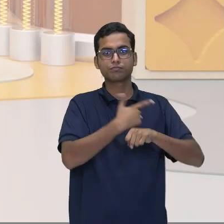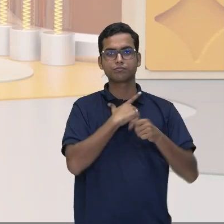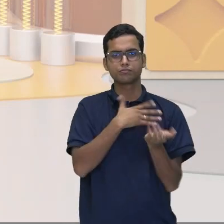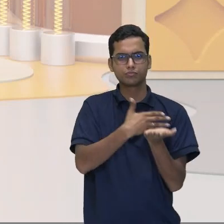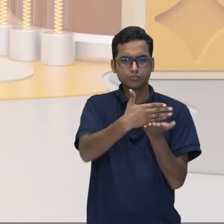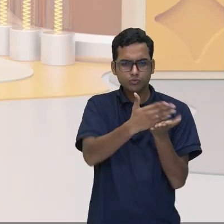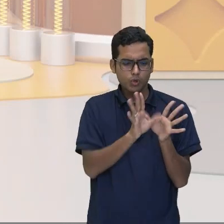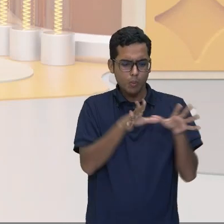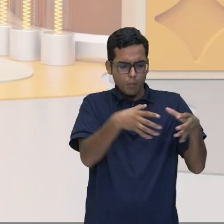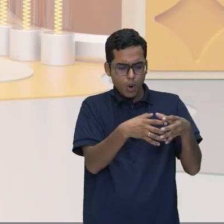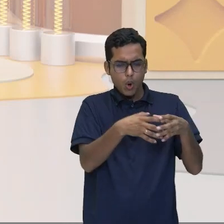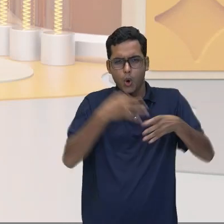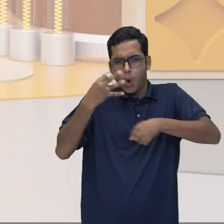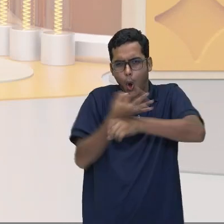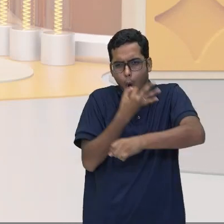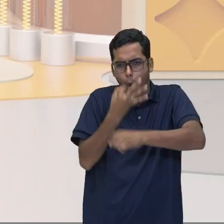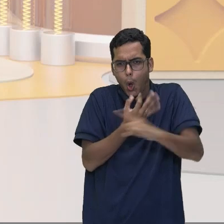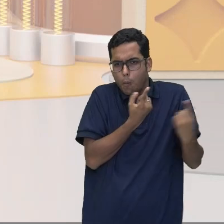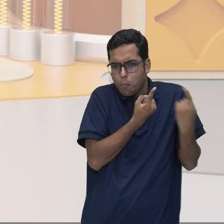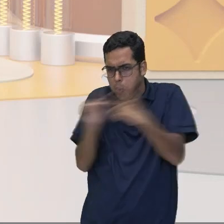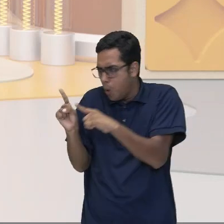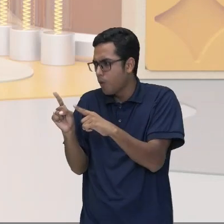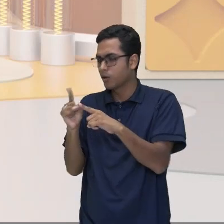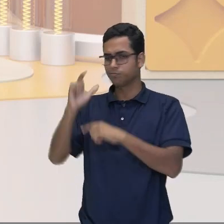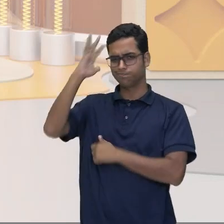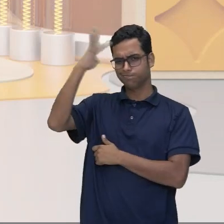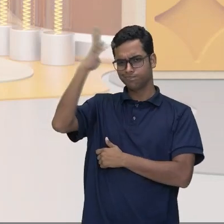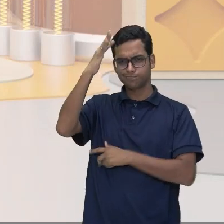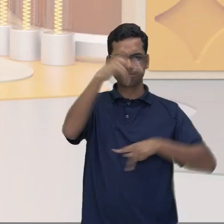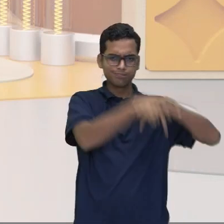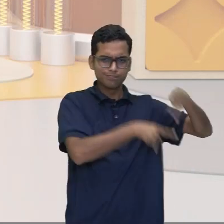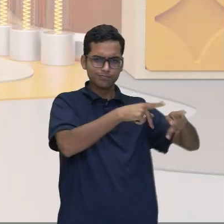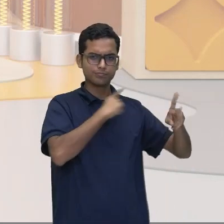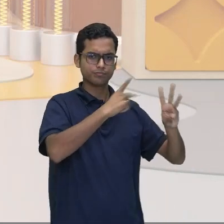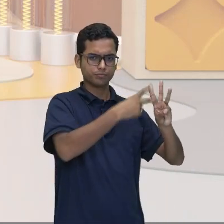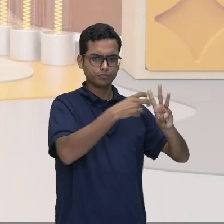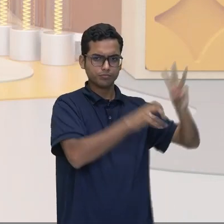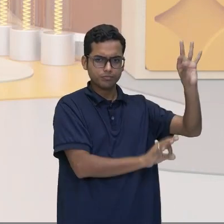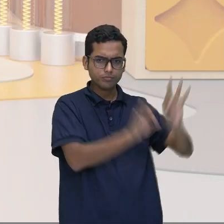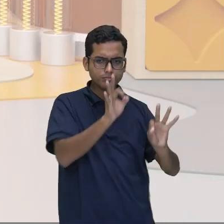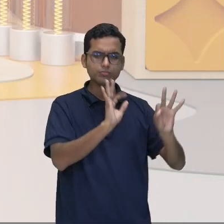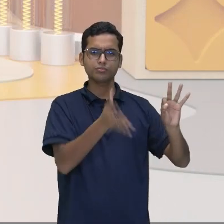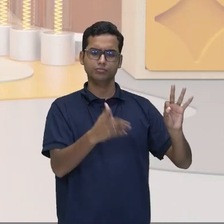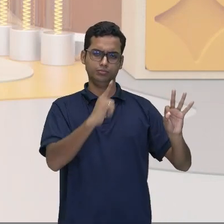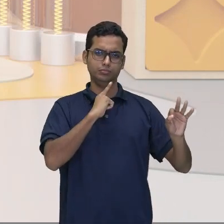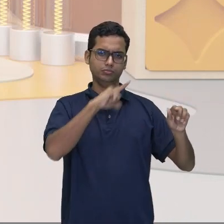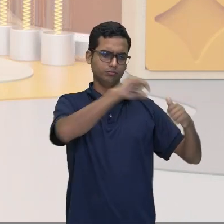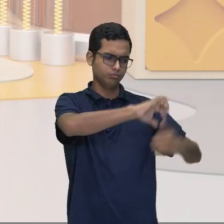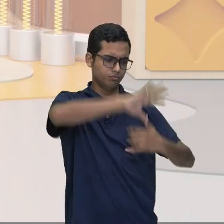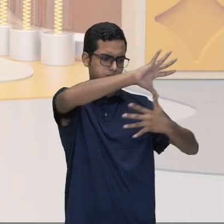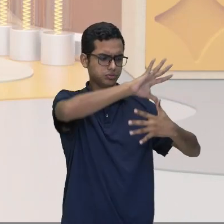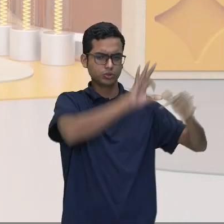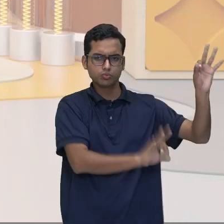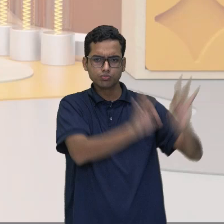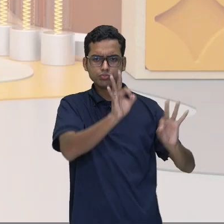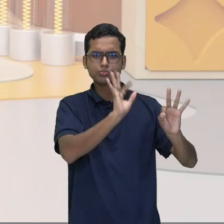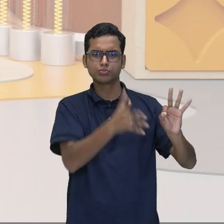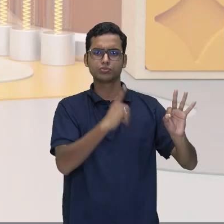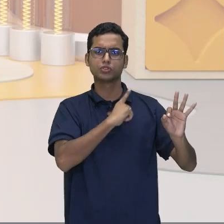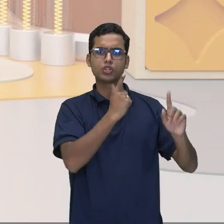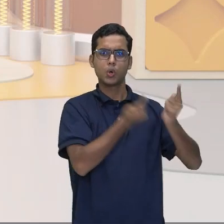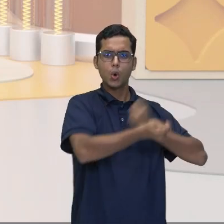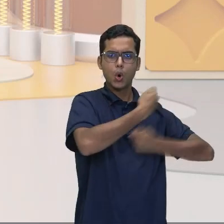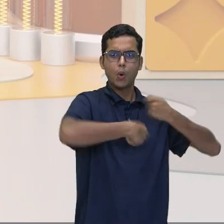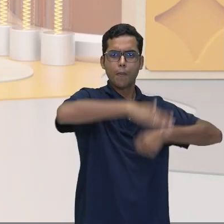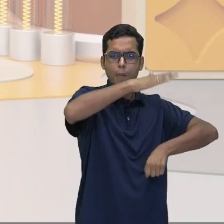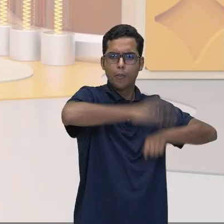resistência. Imaginem, um povo que tem toda a sua organização já estruturada, tem o seu tipo de